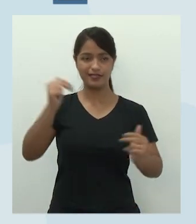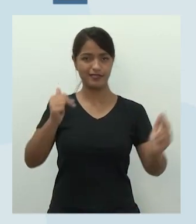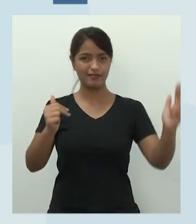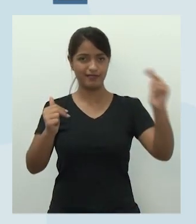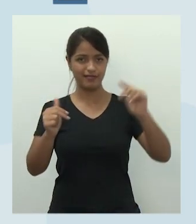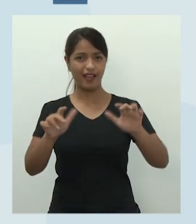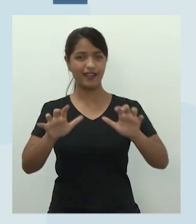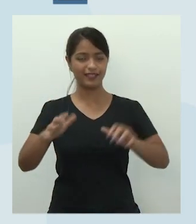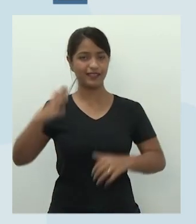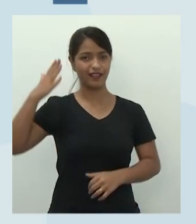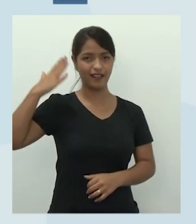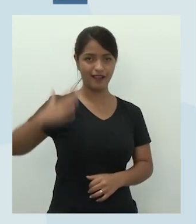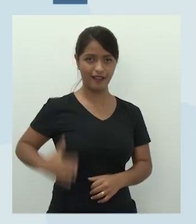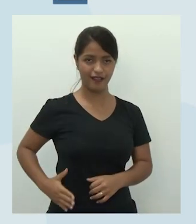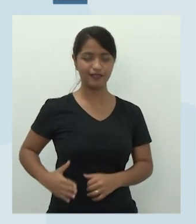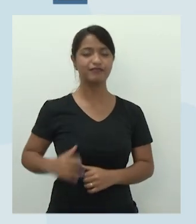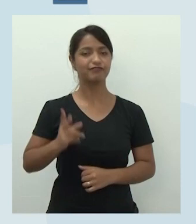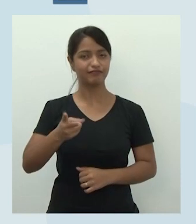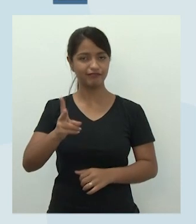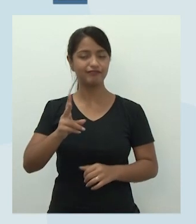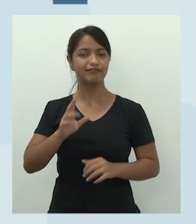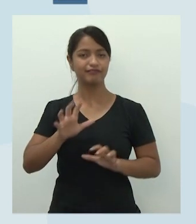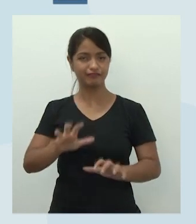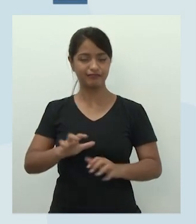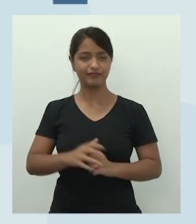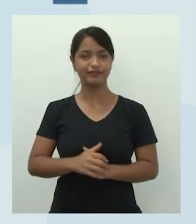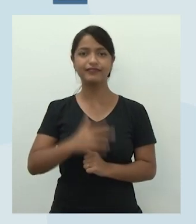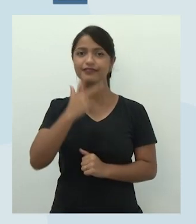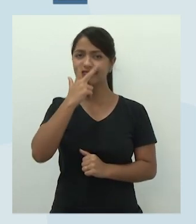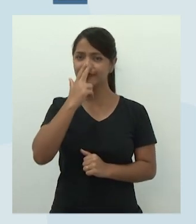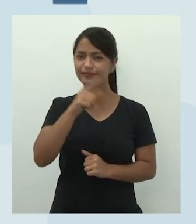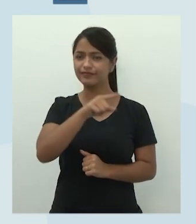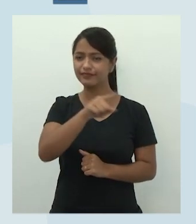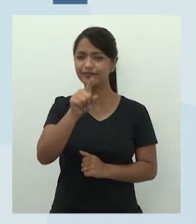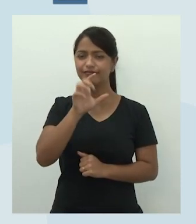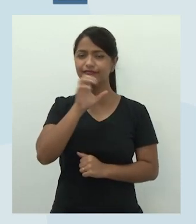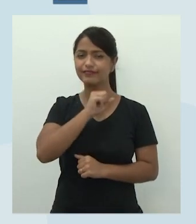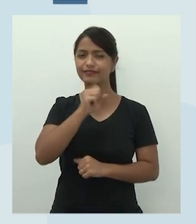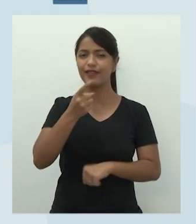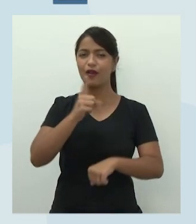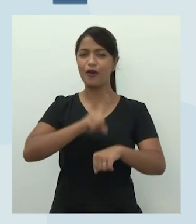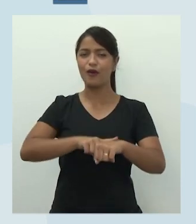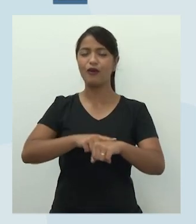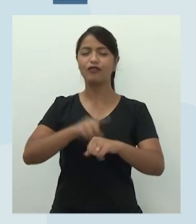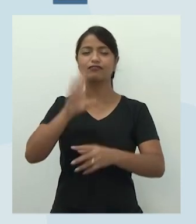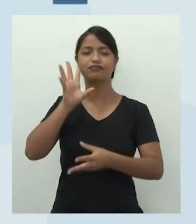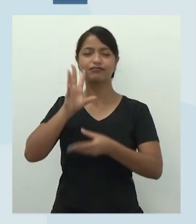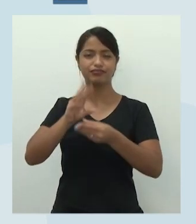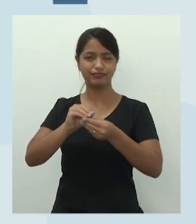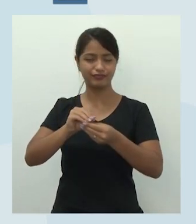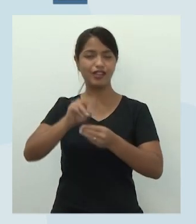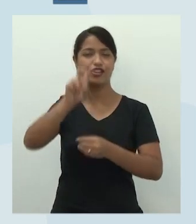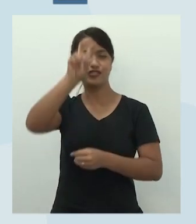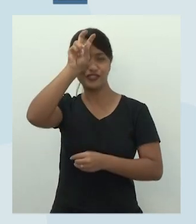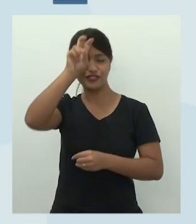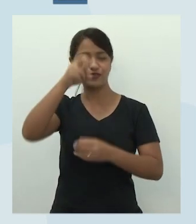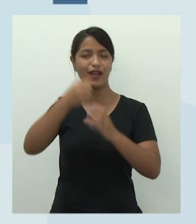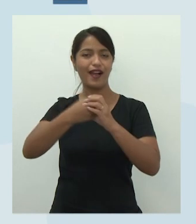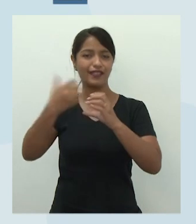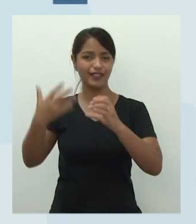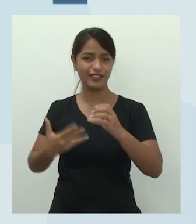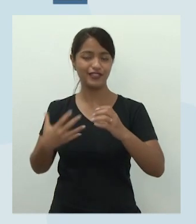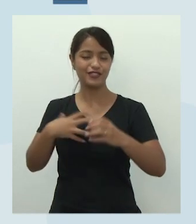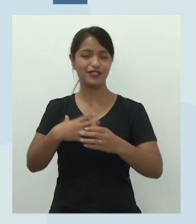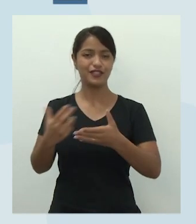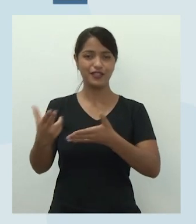da lateralidade. Eu acredito que vocês tenham rapidamente remetido à questão do Egito por conta da característica do próprio